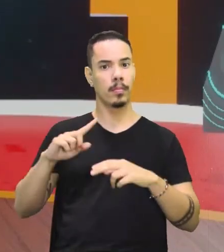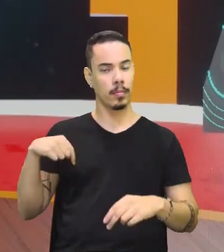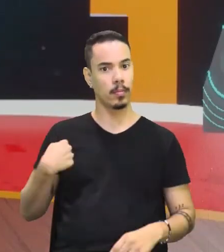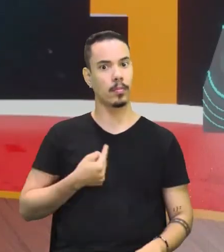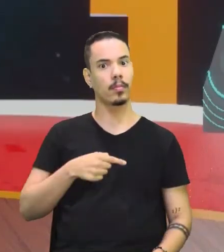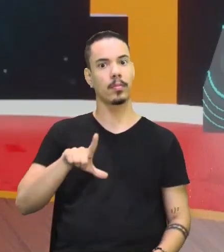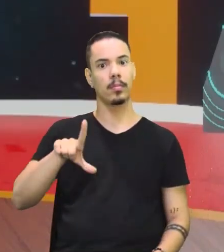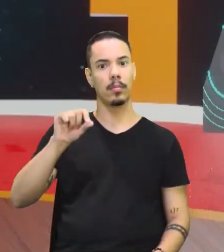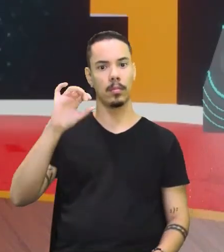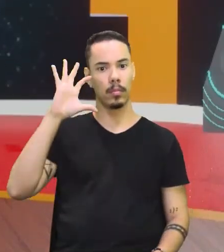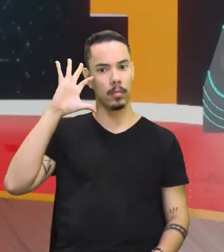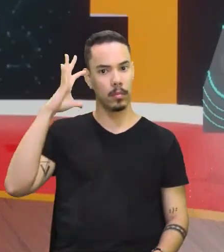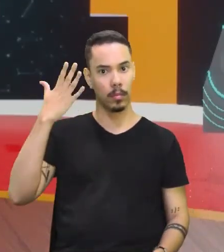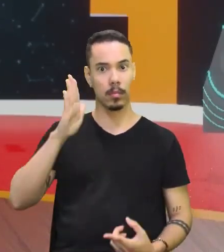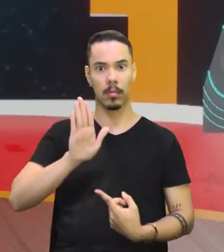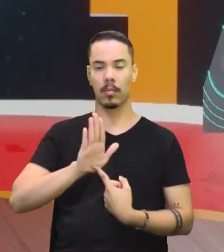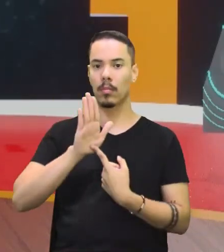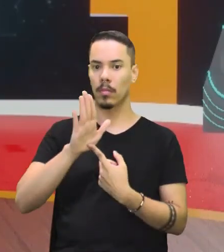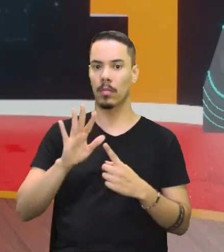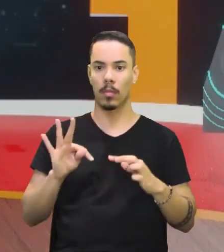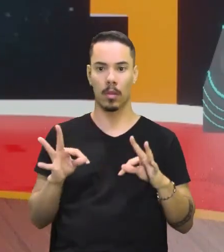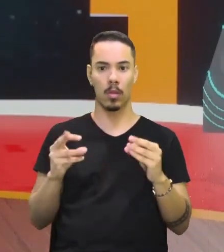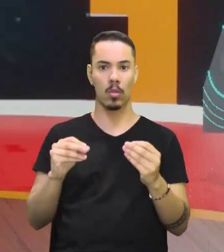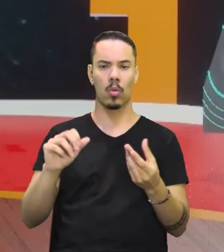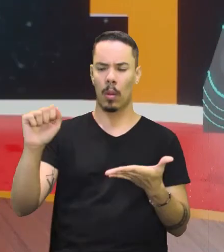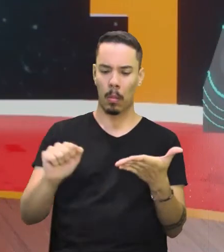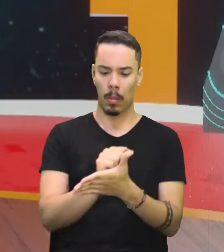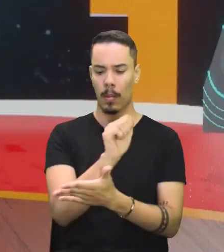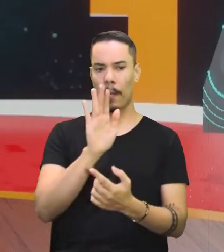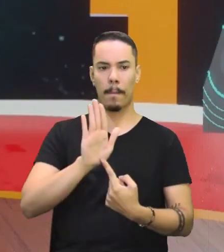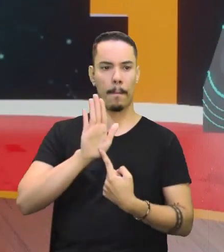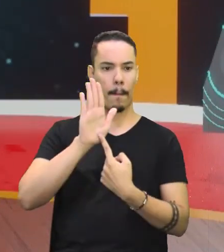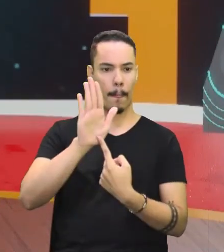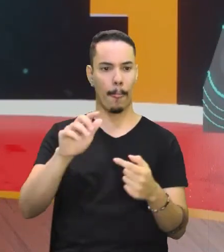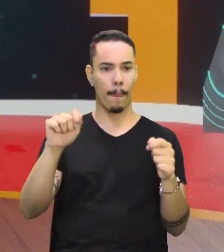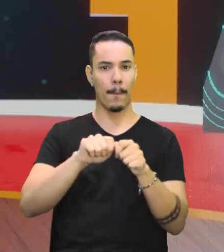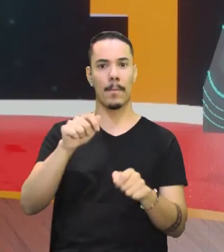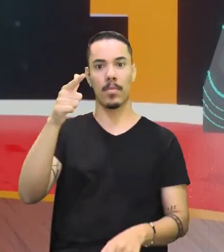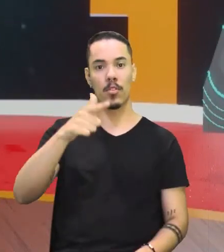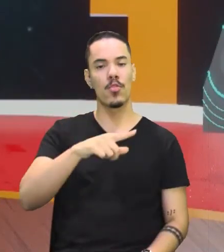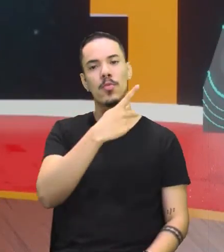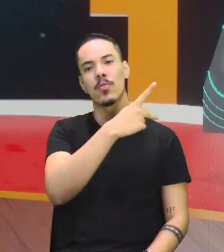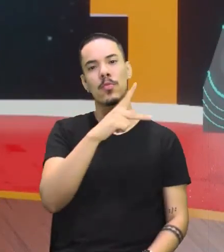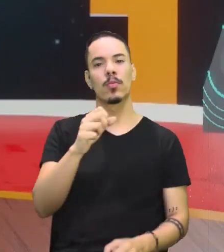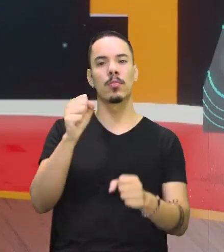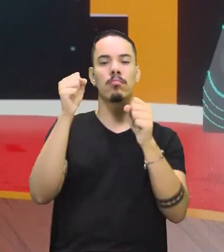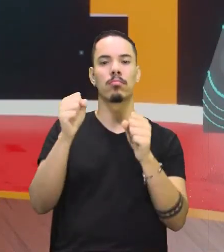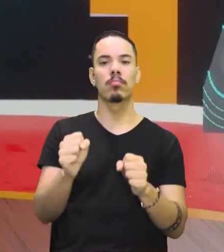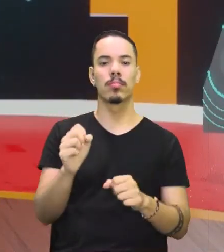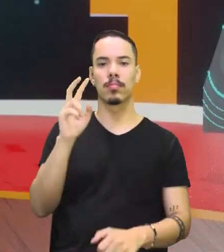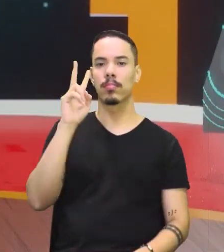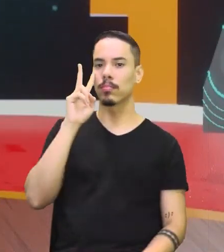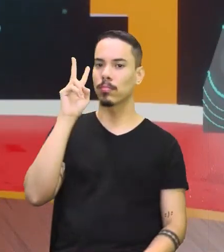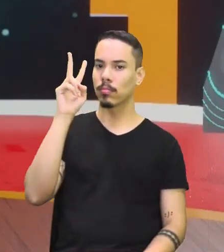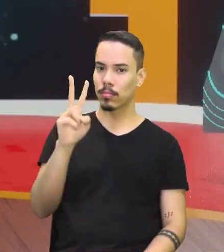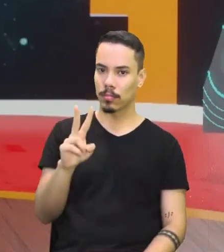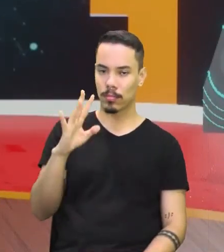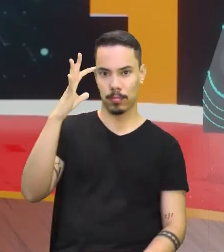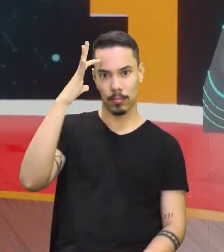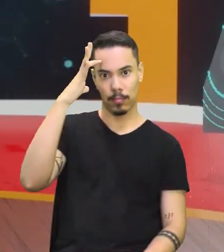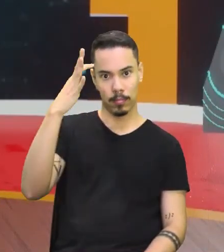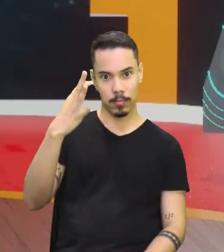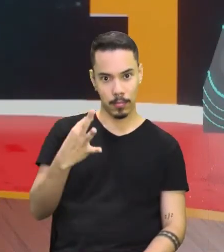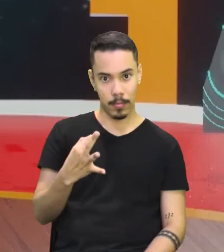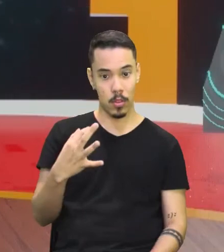Tal, e mostra, e apaga, e faz de novo... é para que vocês possam enxergar e entender que é